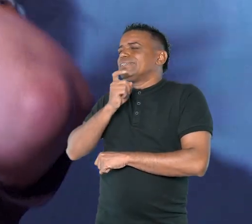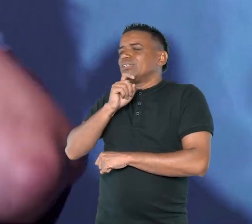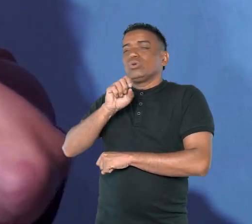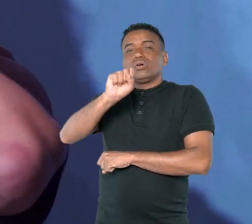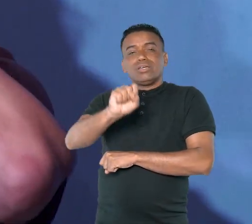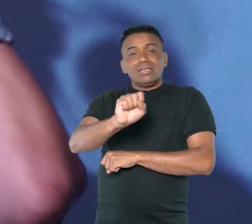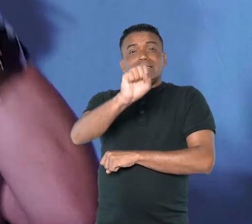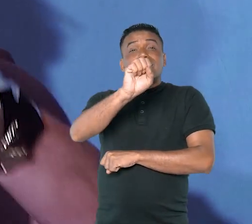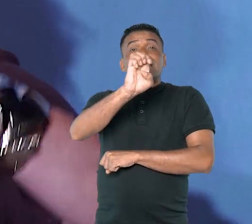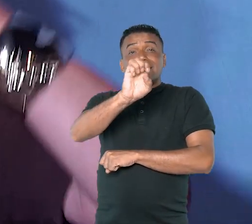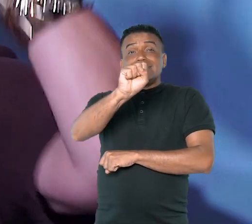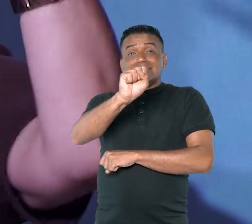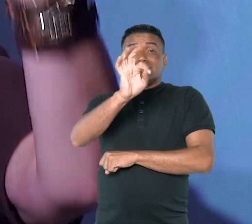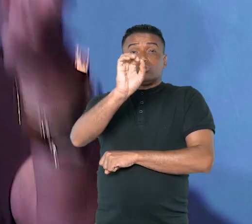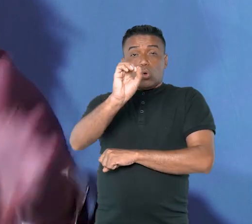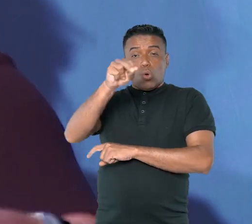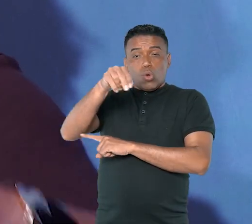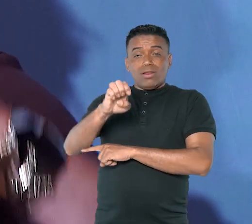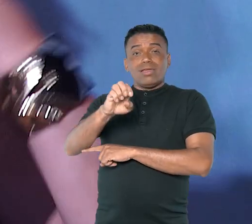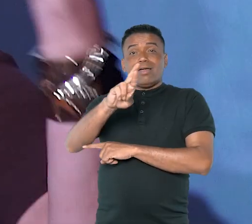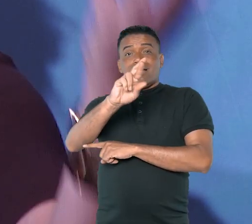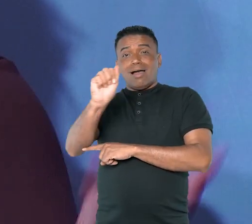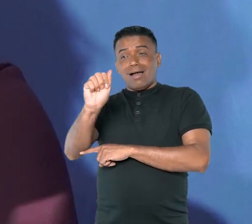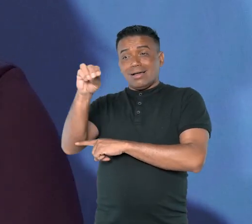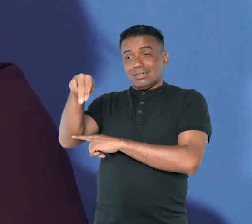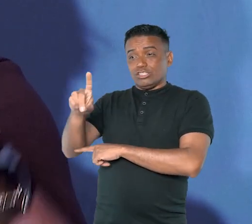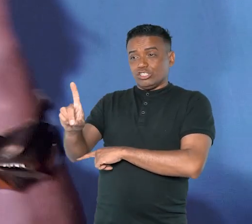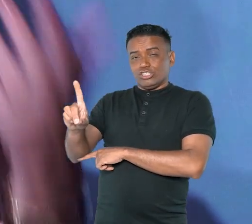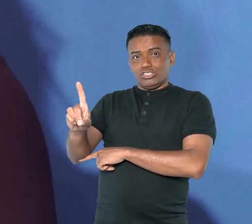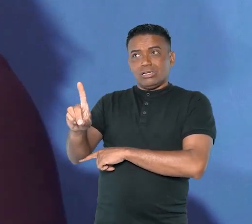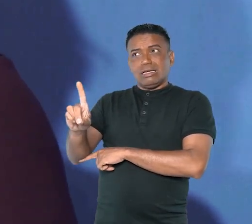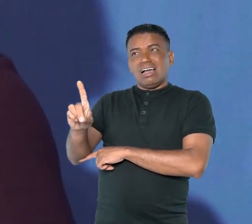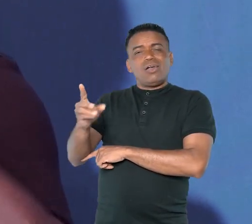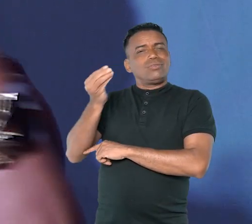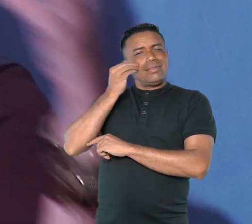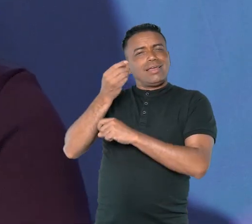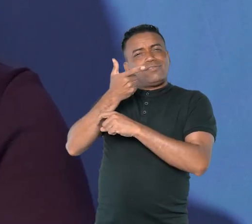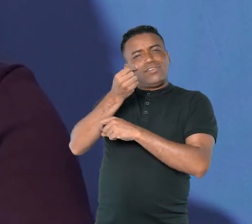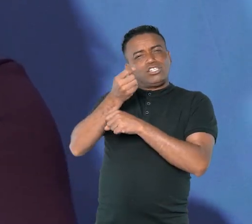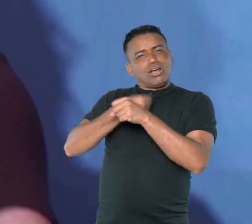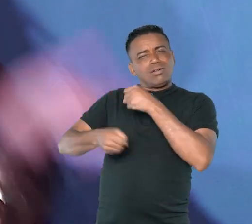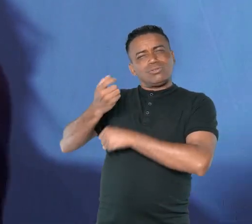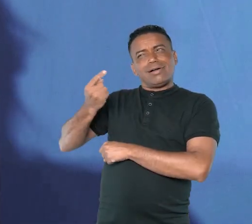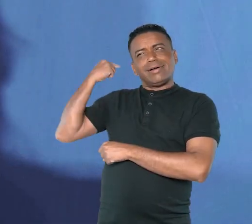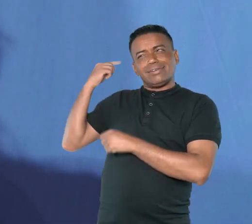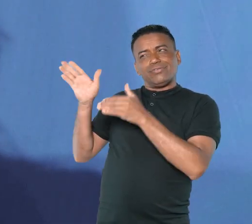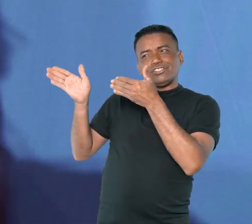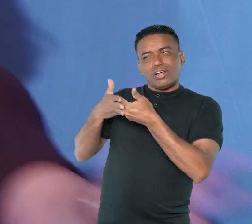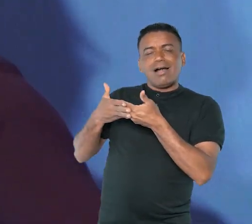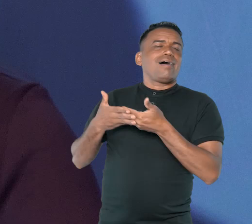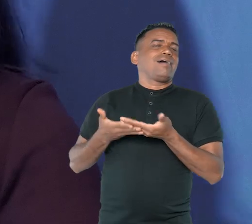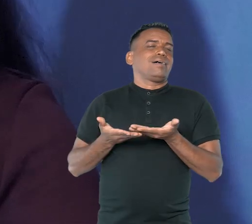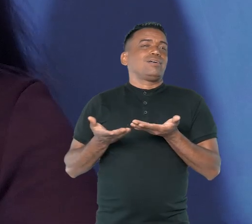dão errado, né? Eu tentei 20 anos antes e estava fechado e deu tudo errado. E eu voltei para